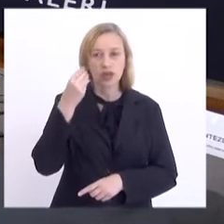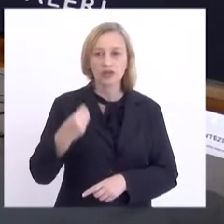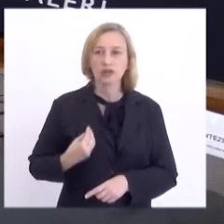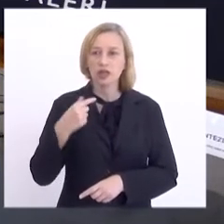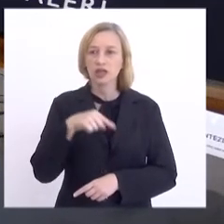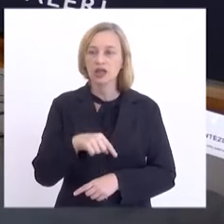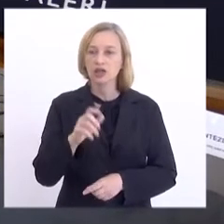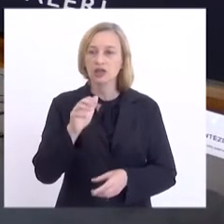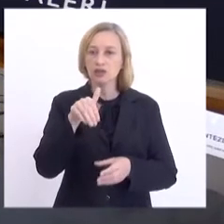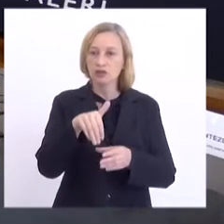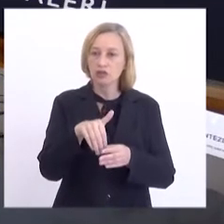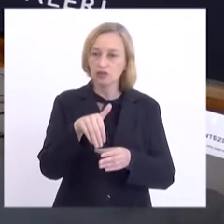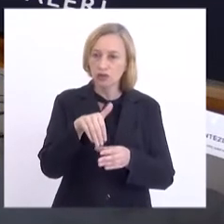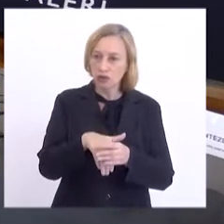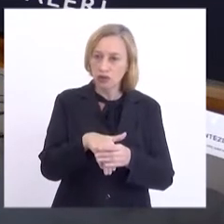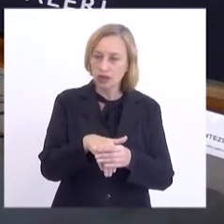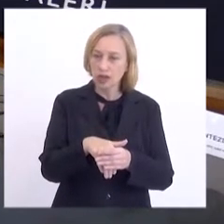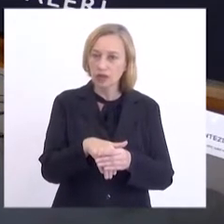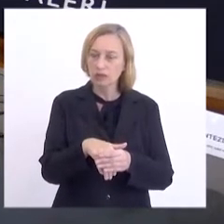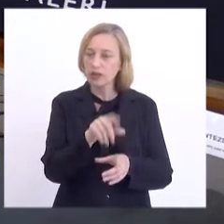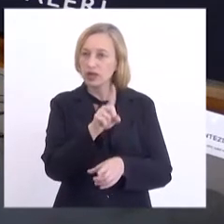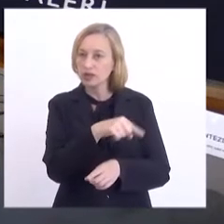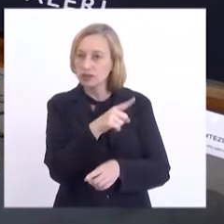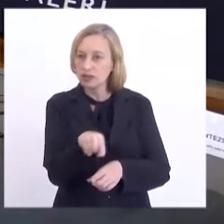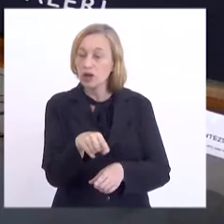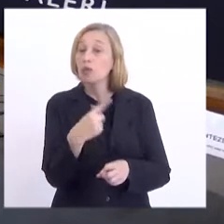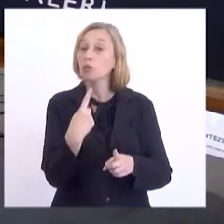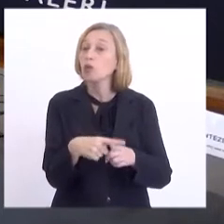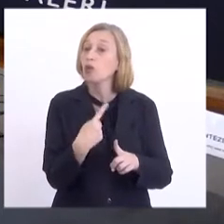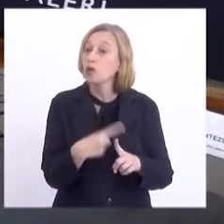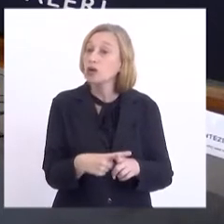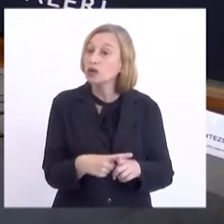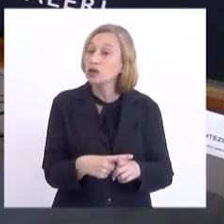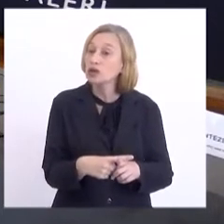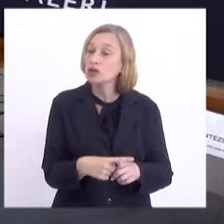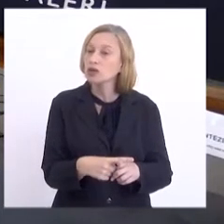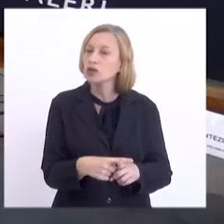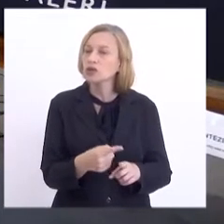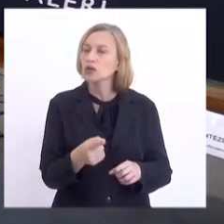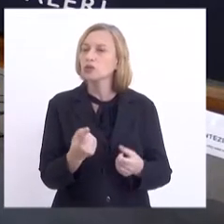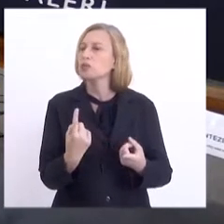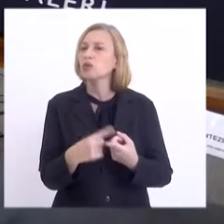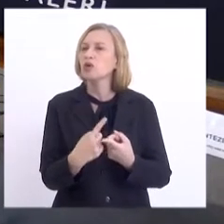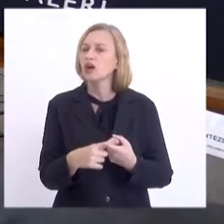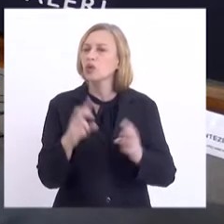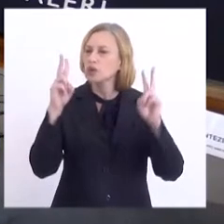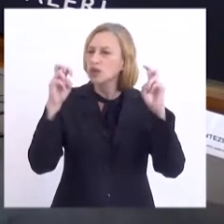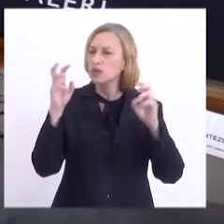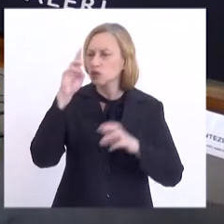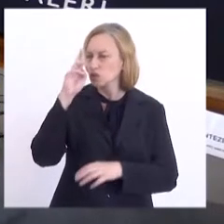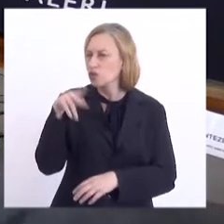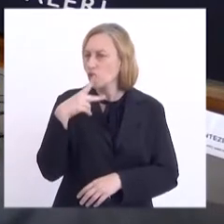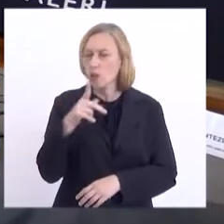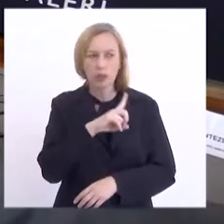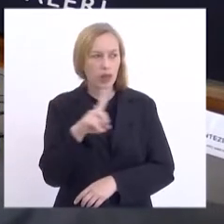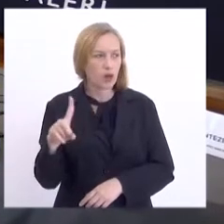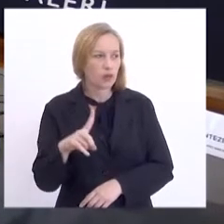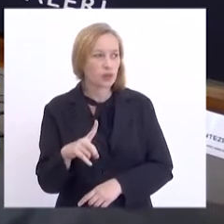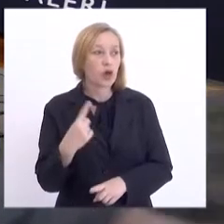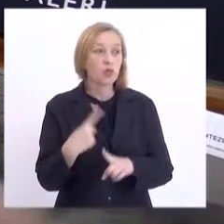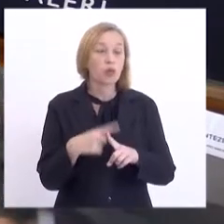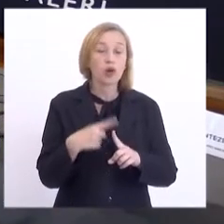votaram pela rejeição E por que não por causa do tema que o senhor colocou porque